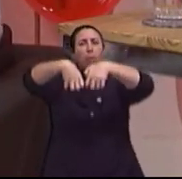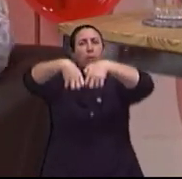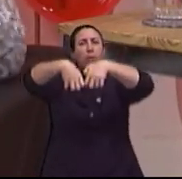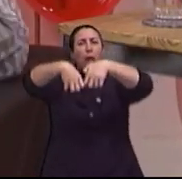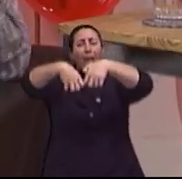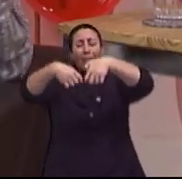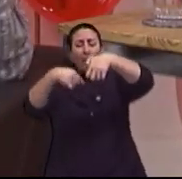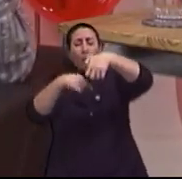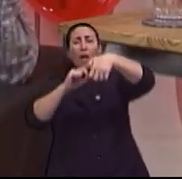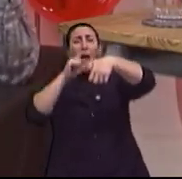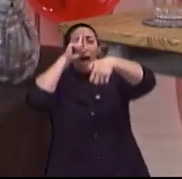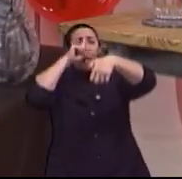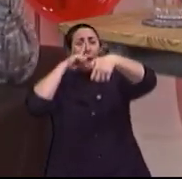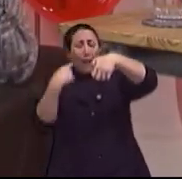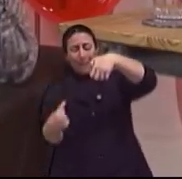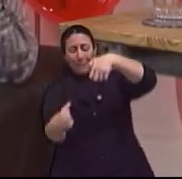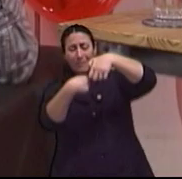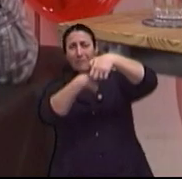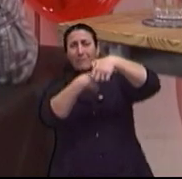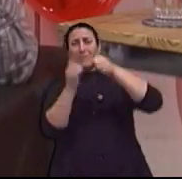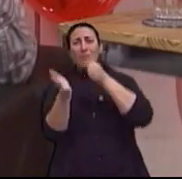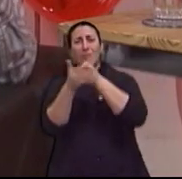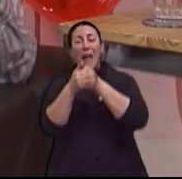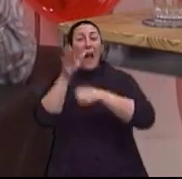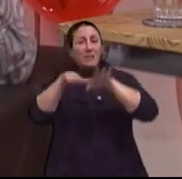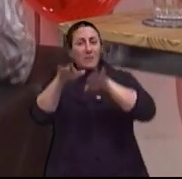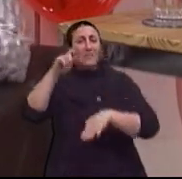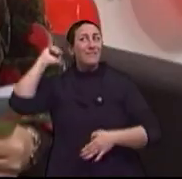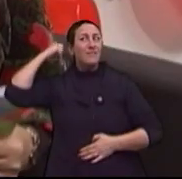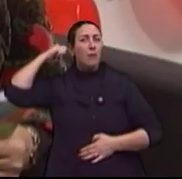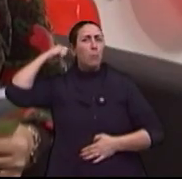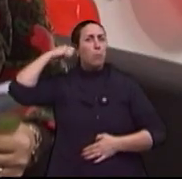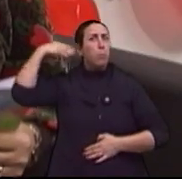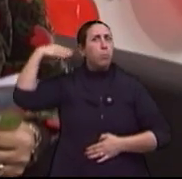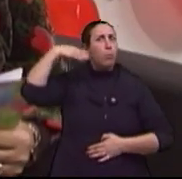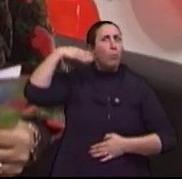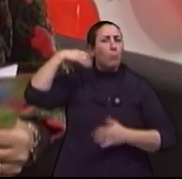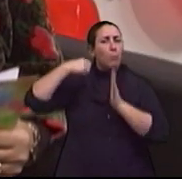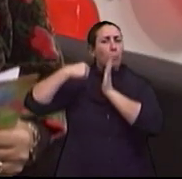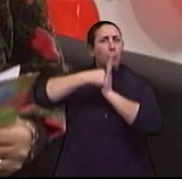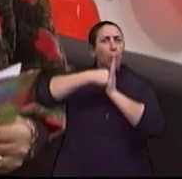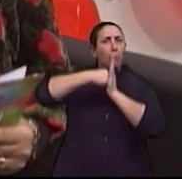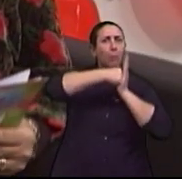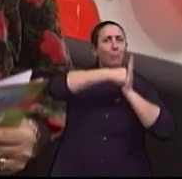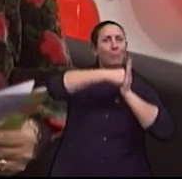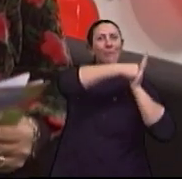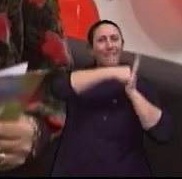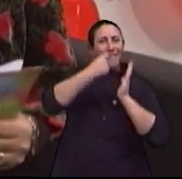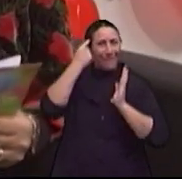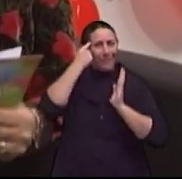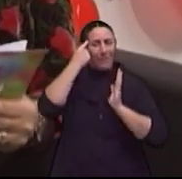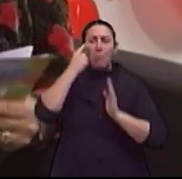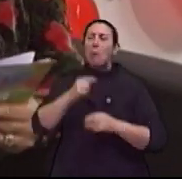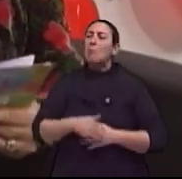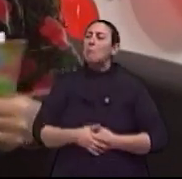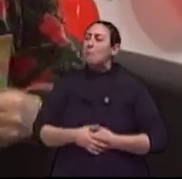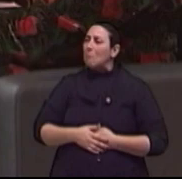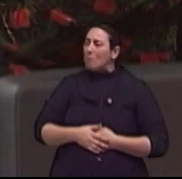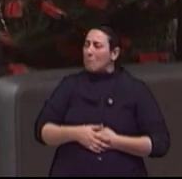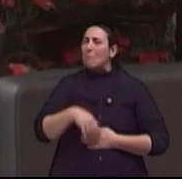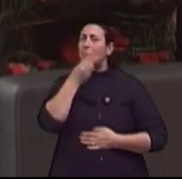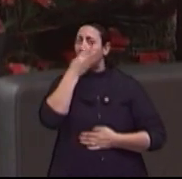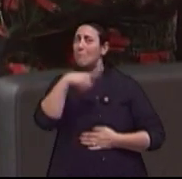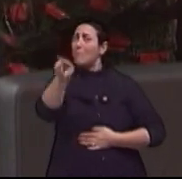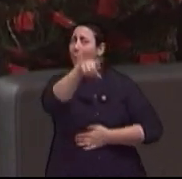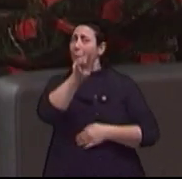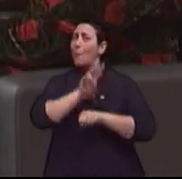ouvido só que às vezes a gente empurra com cotonete Claro claro a gente tá dando aqui uma aula de higiene bem feita no ouvido